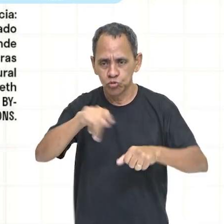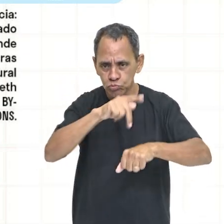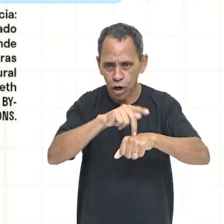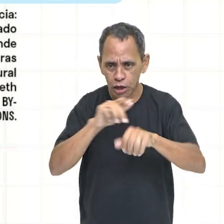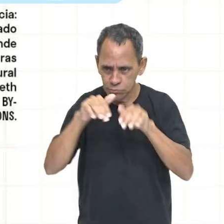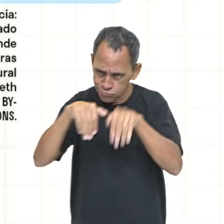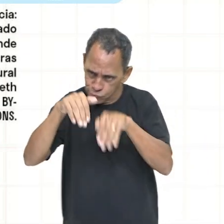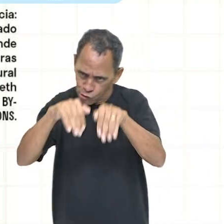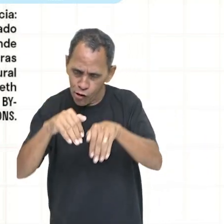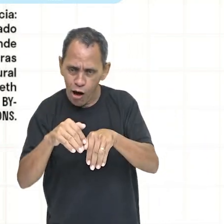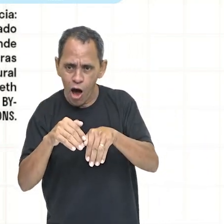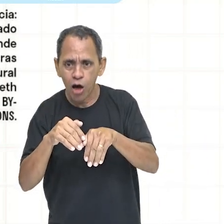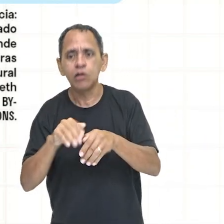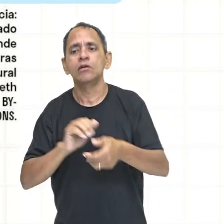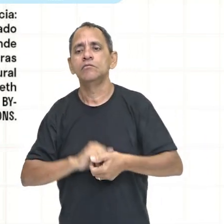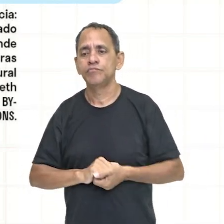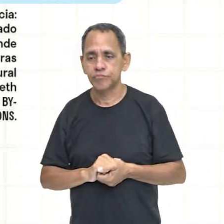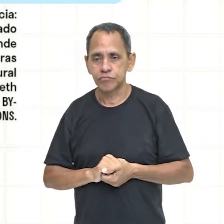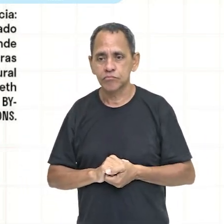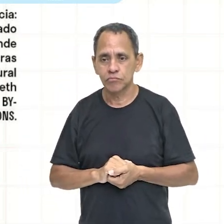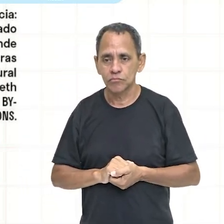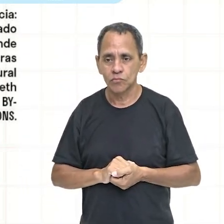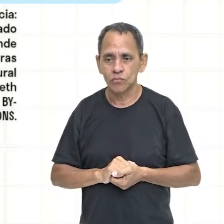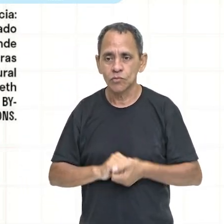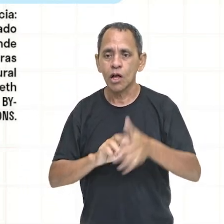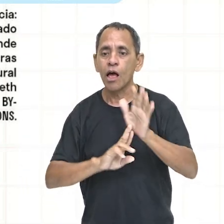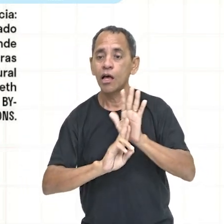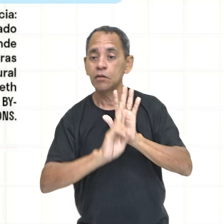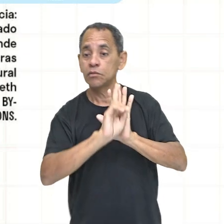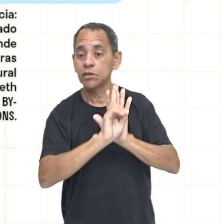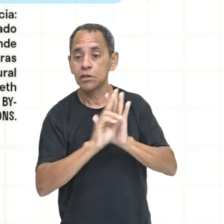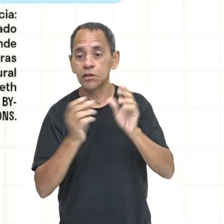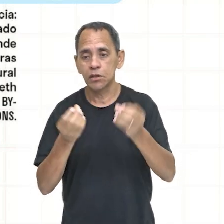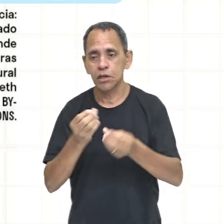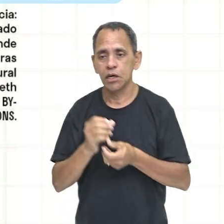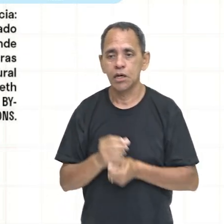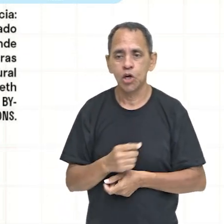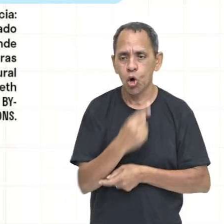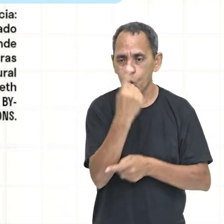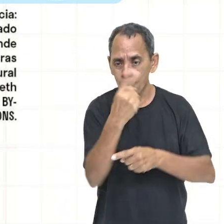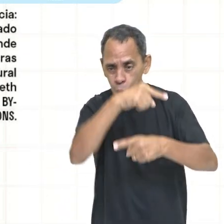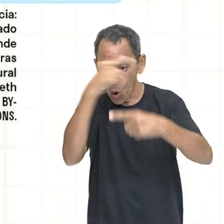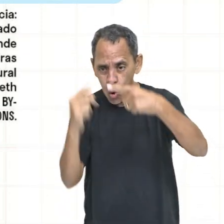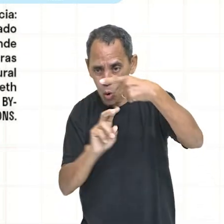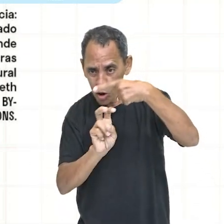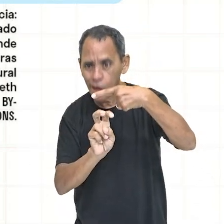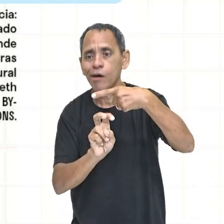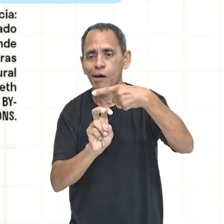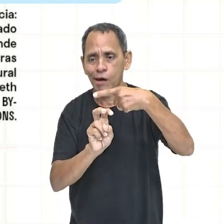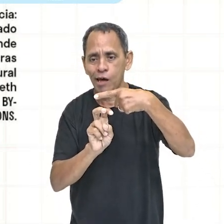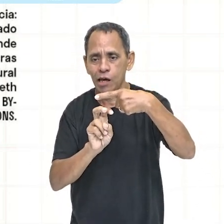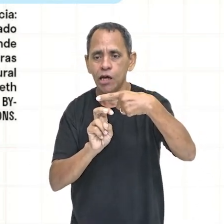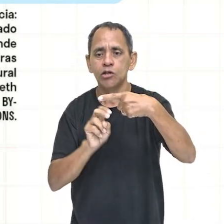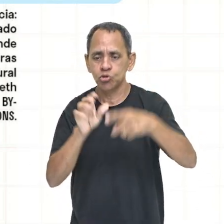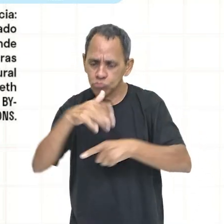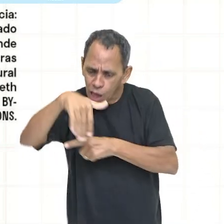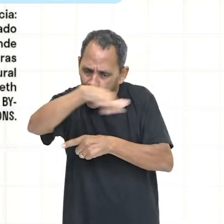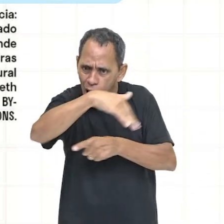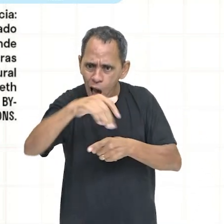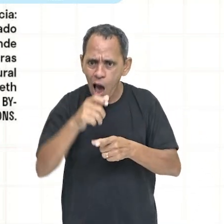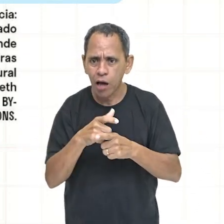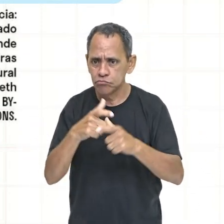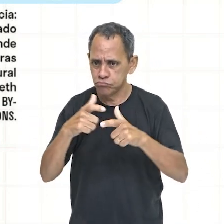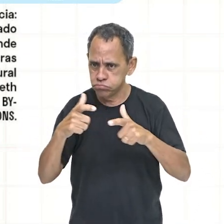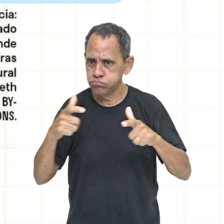a cerca de 1/5 do tamanho total do seu território. E esse